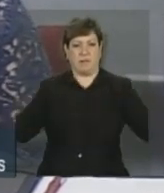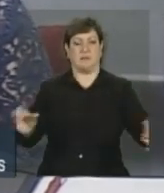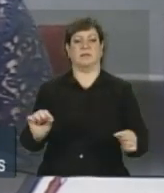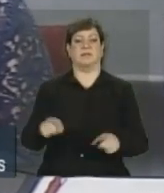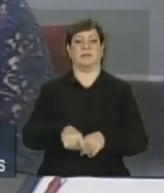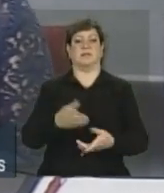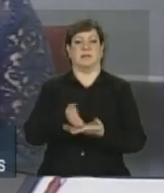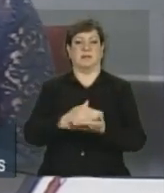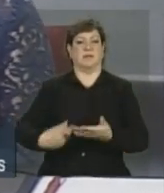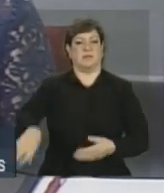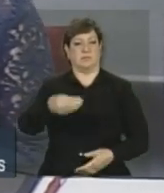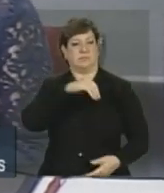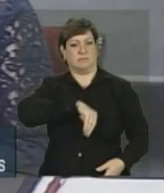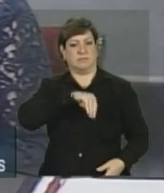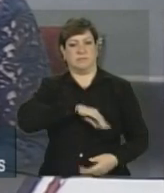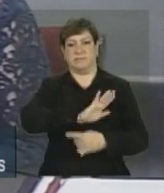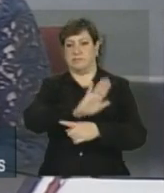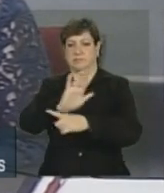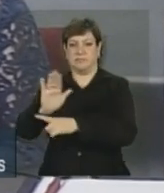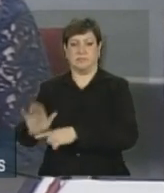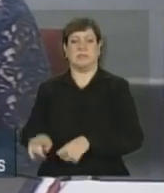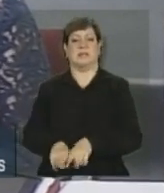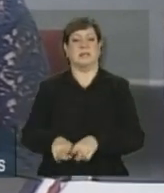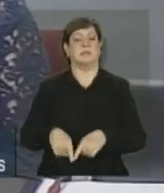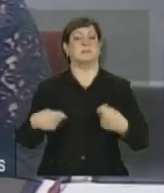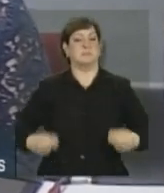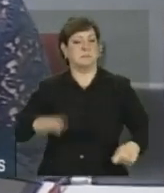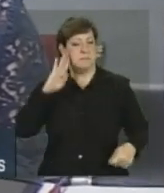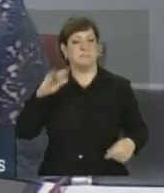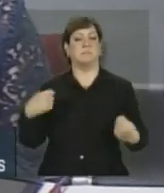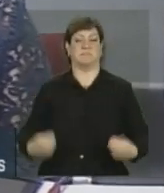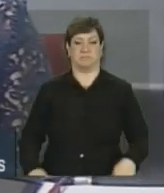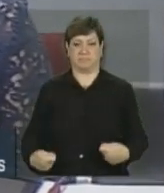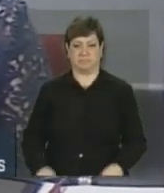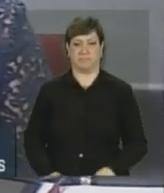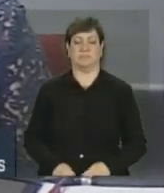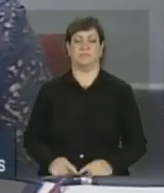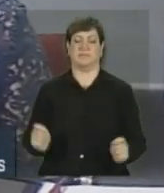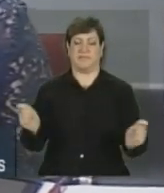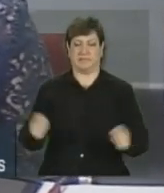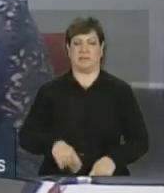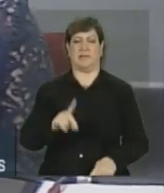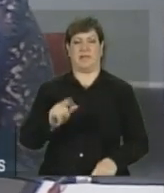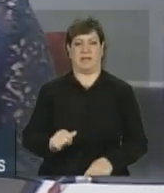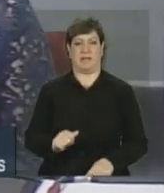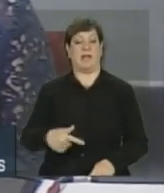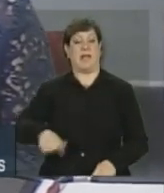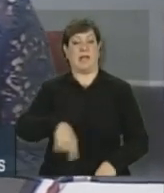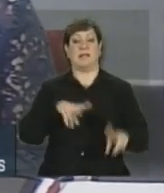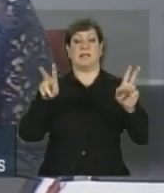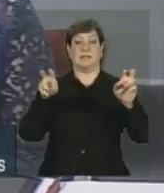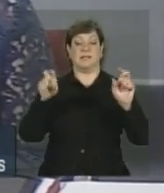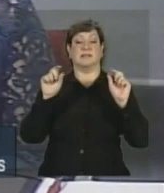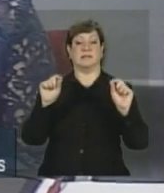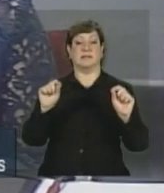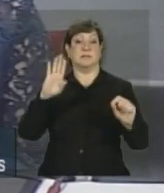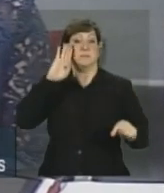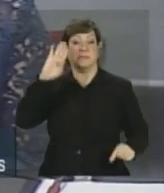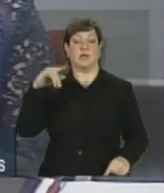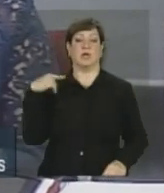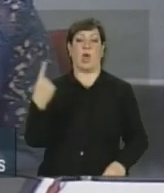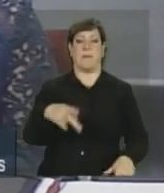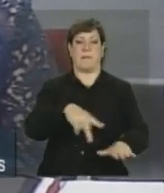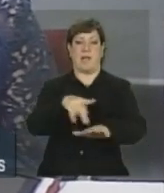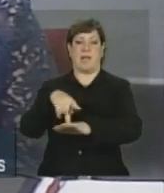renda. É possível e, sobretudo, é necessário. São temas prioritários para todos os